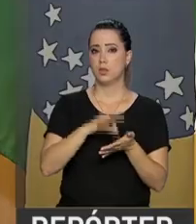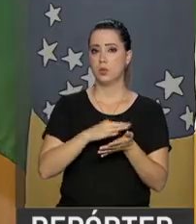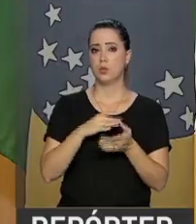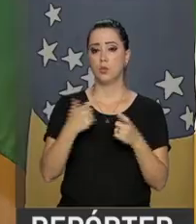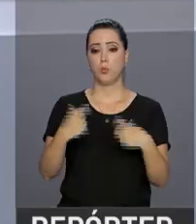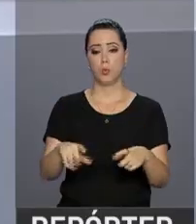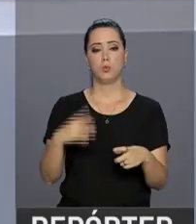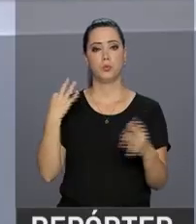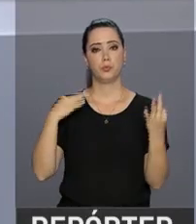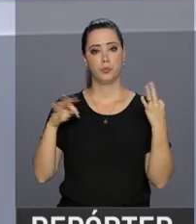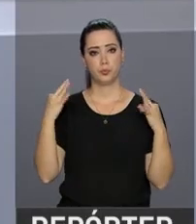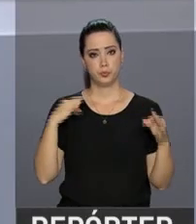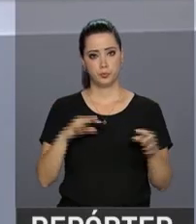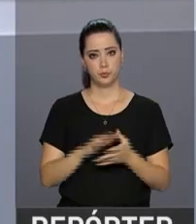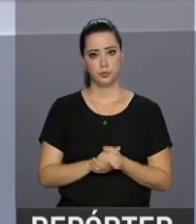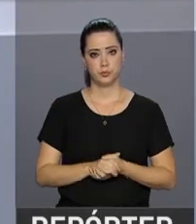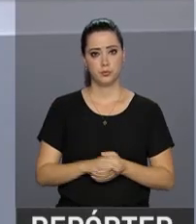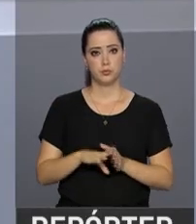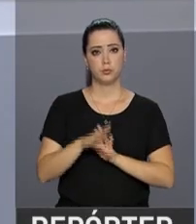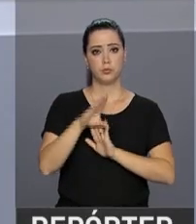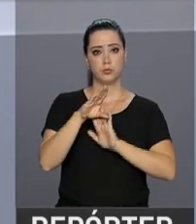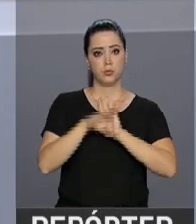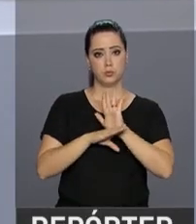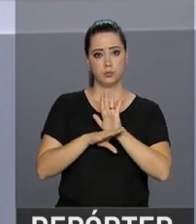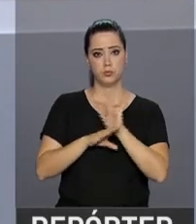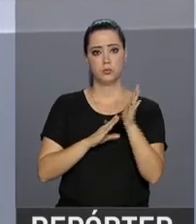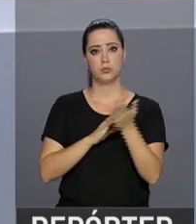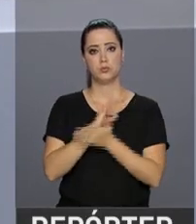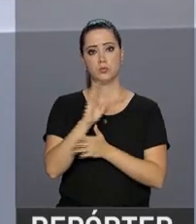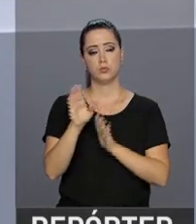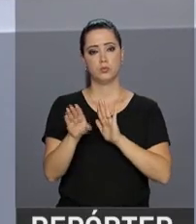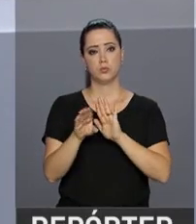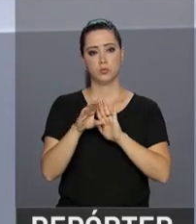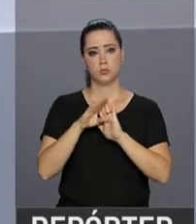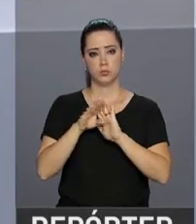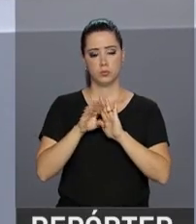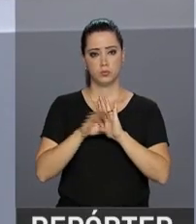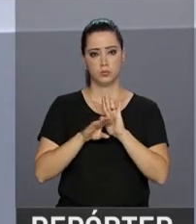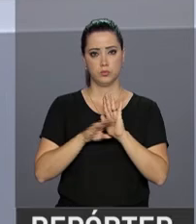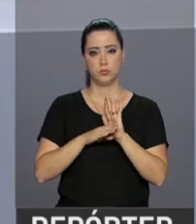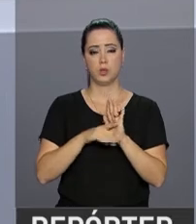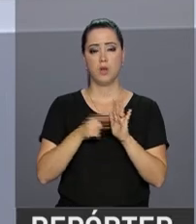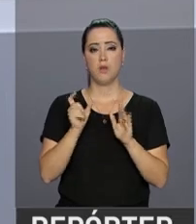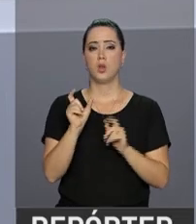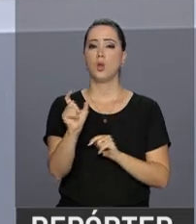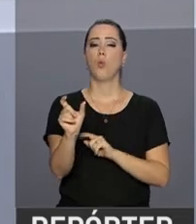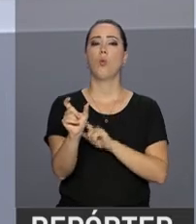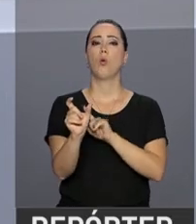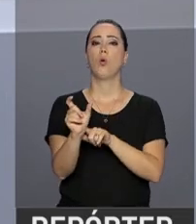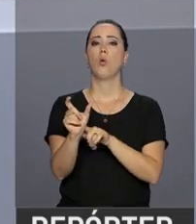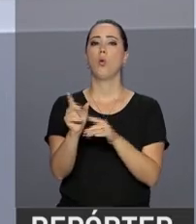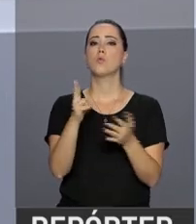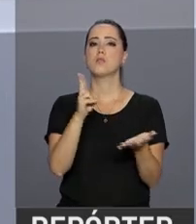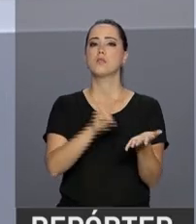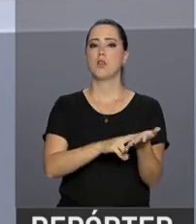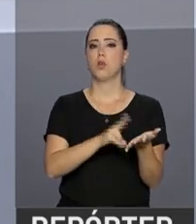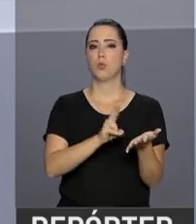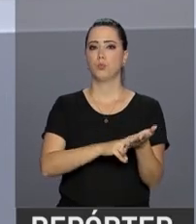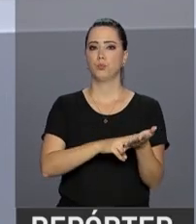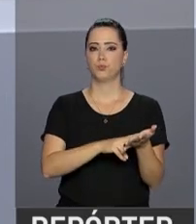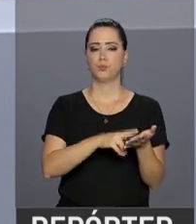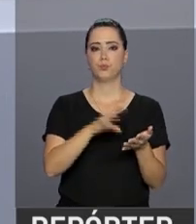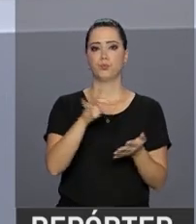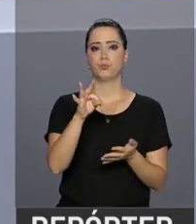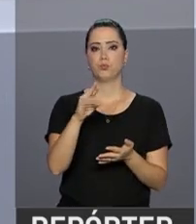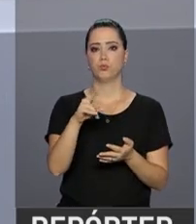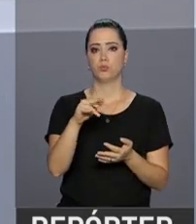esse recurso. Os projetos e ações aprovados pelo programa serão identificados com o selo Mais Turismo e vão